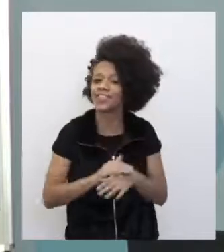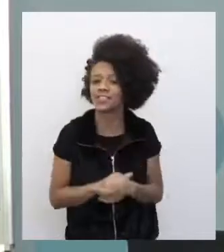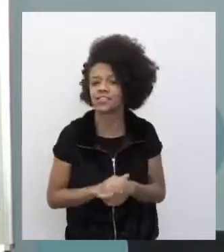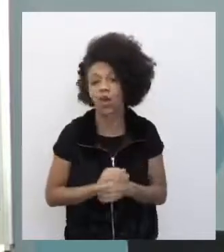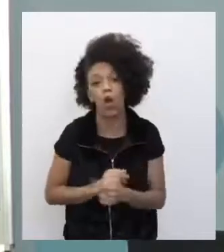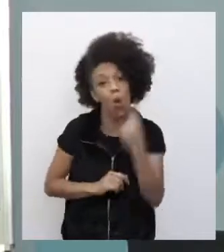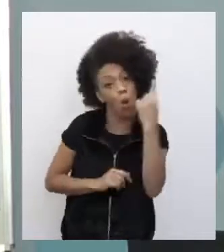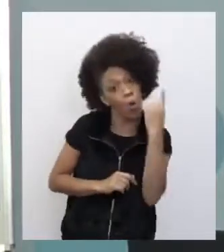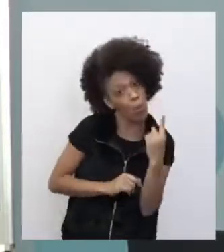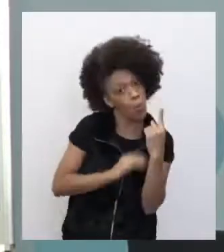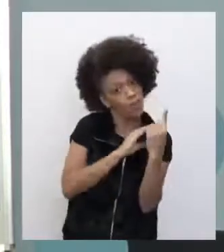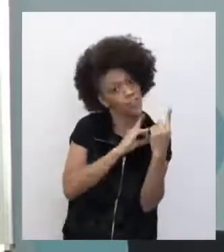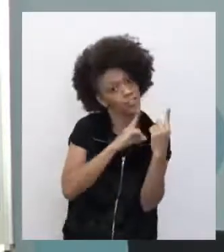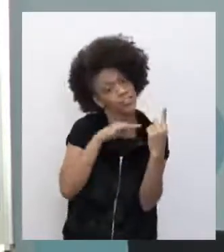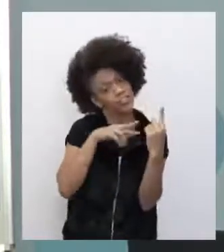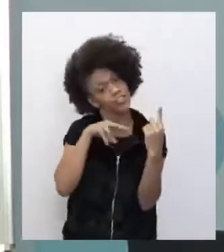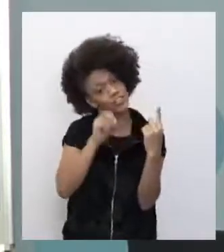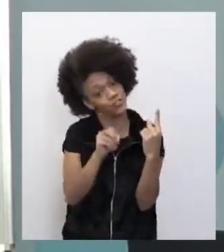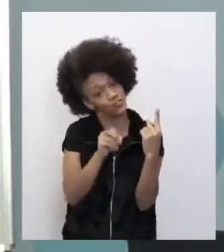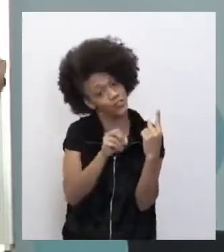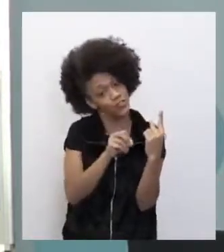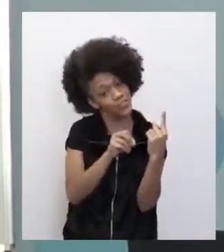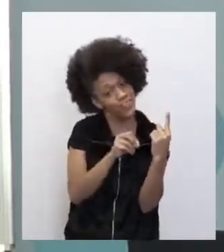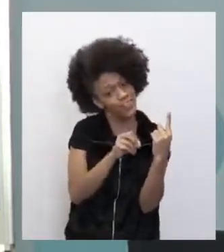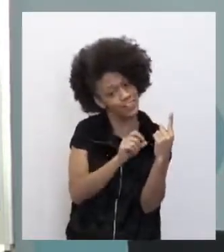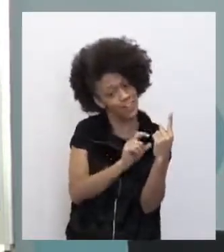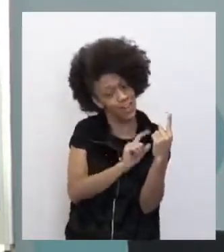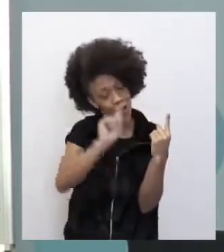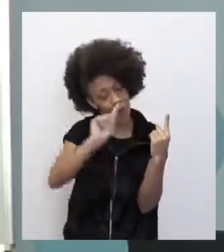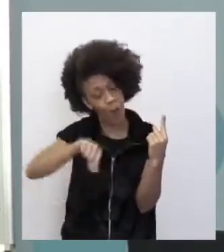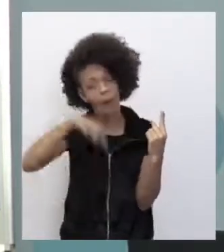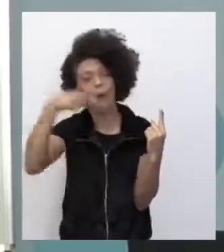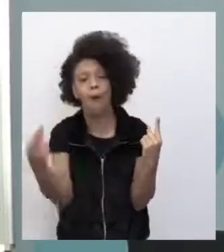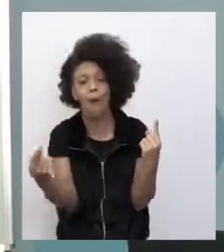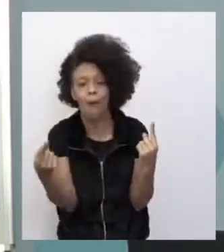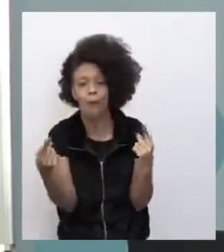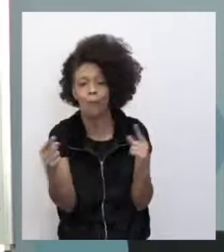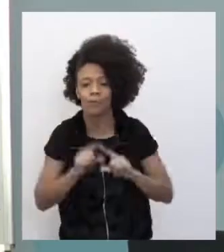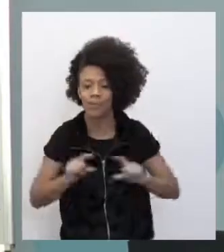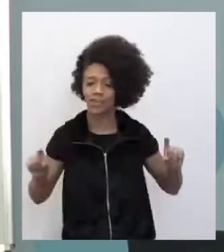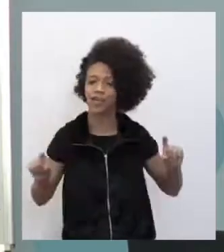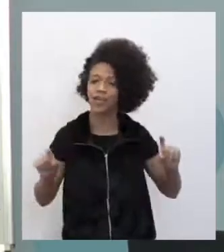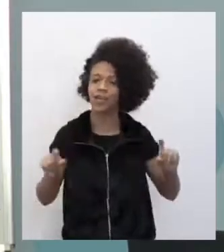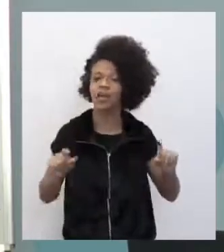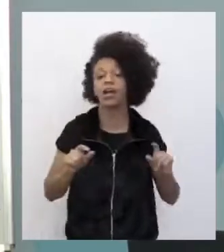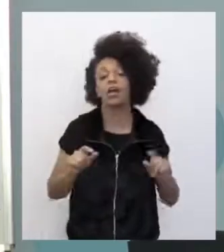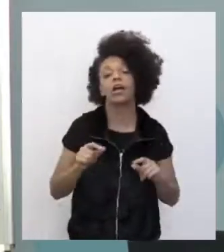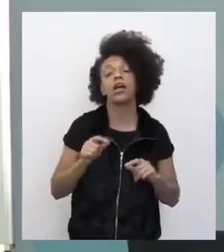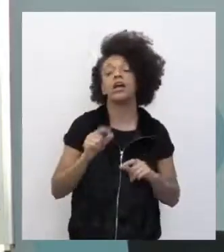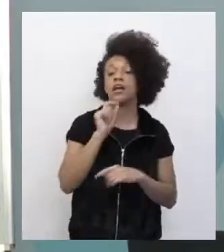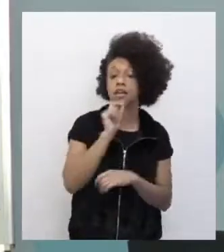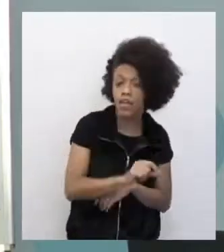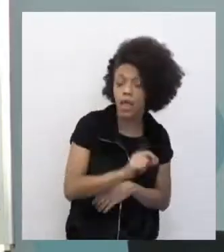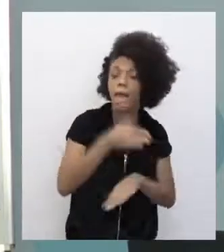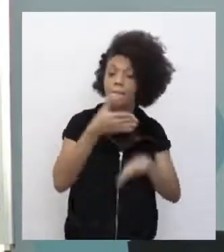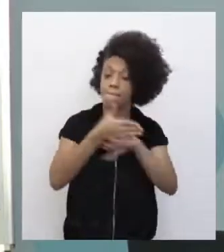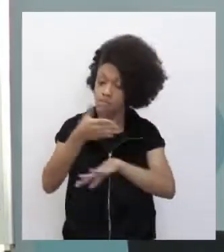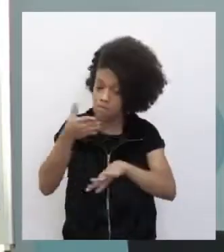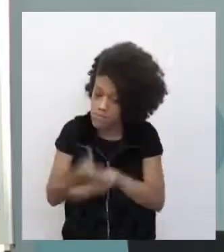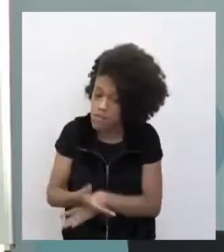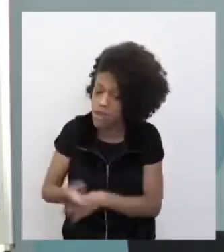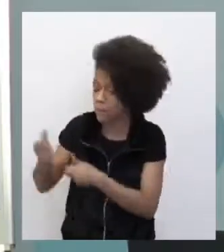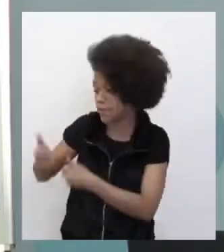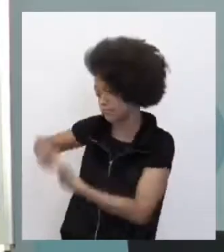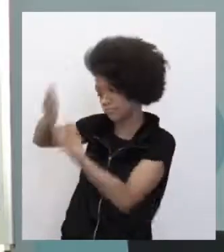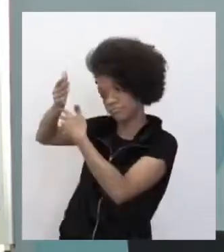Um adjetivo, uma palavrinha, virou uma outra oração. Que participam no chat. Aqui,